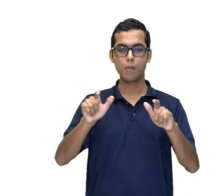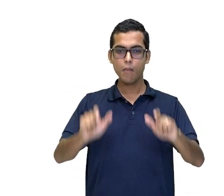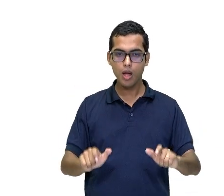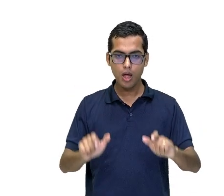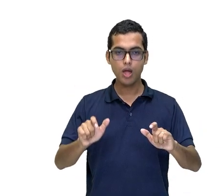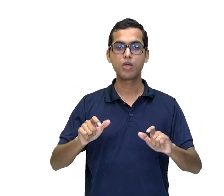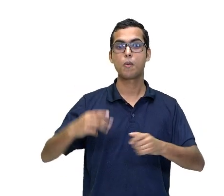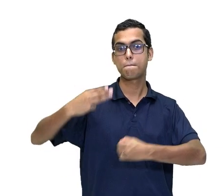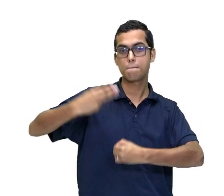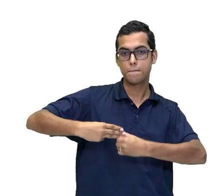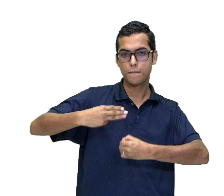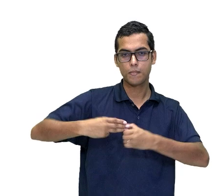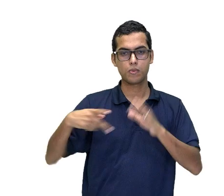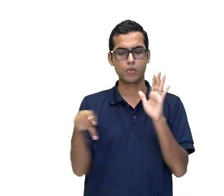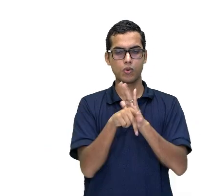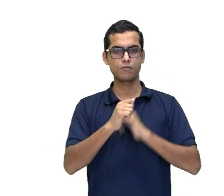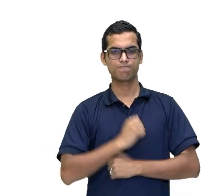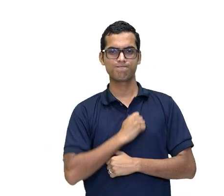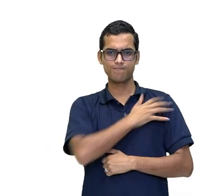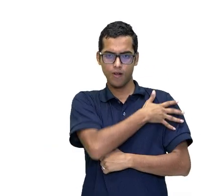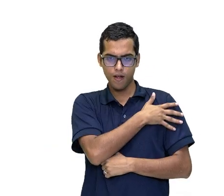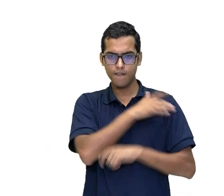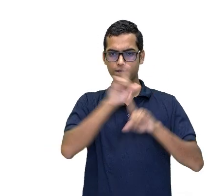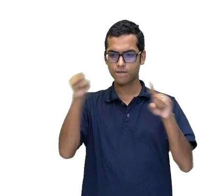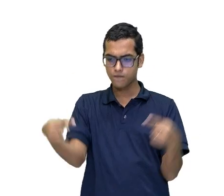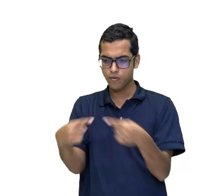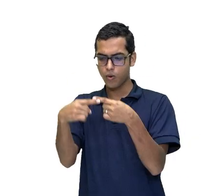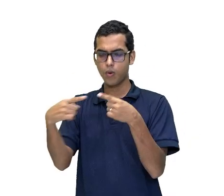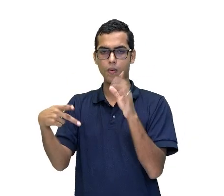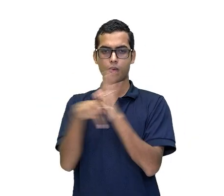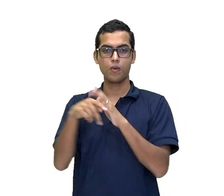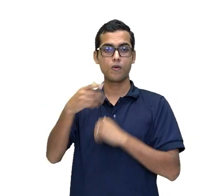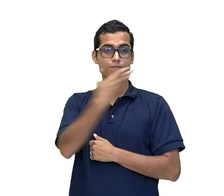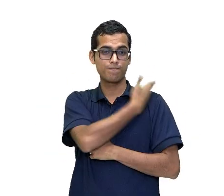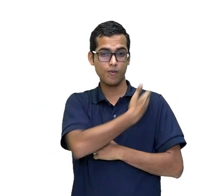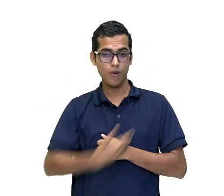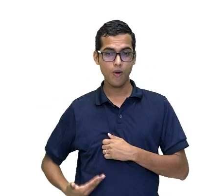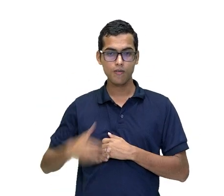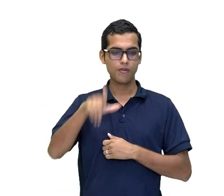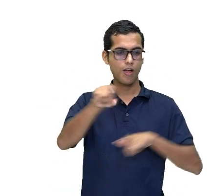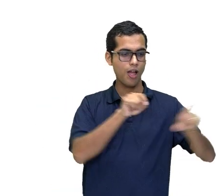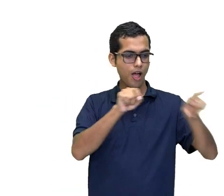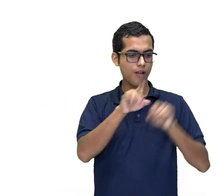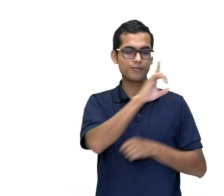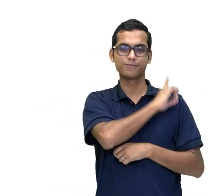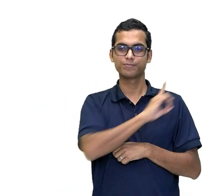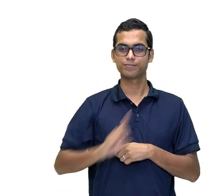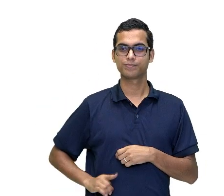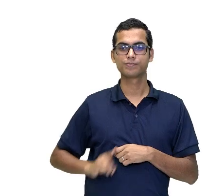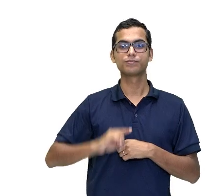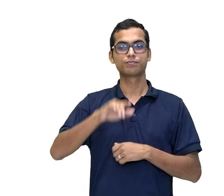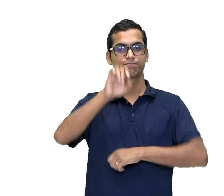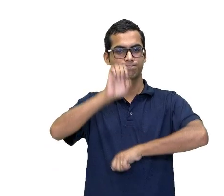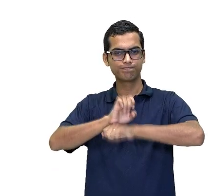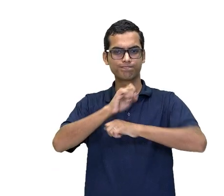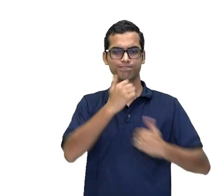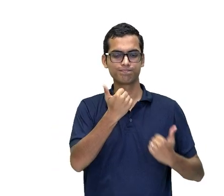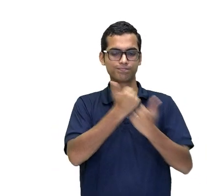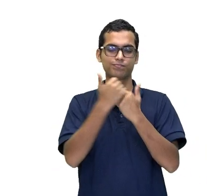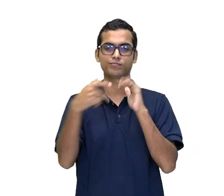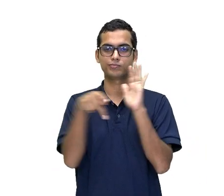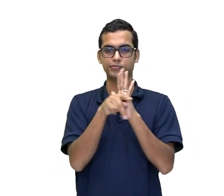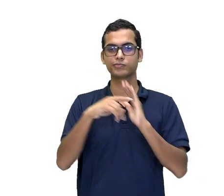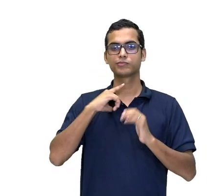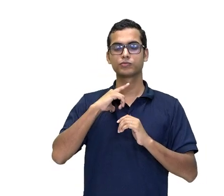que, aliados ao governador, elegem deputados estaduais que vão auxiliar o governador justamente ali na sua tomada de